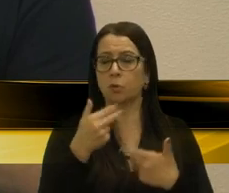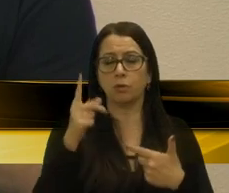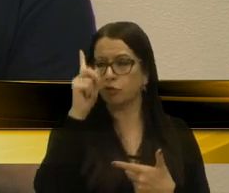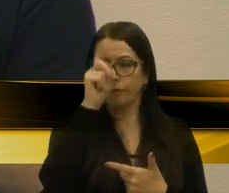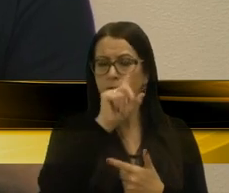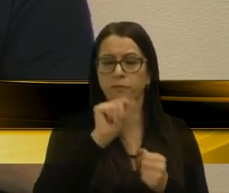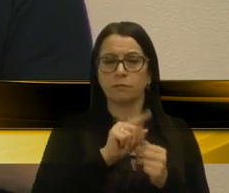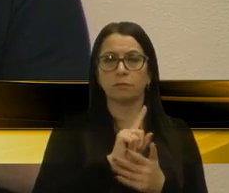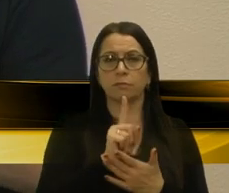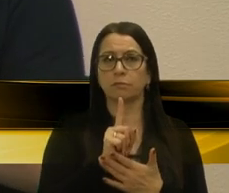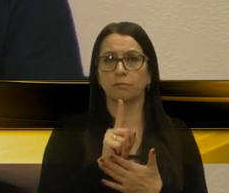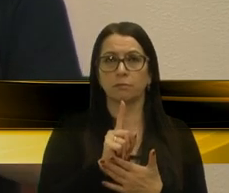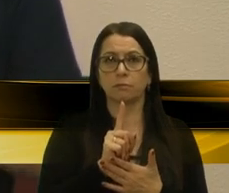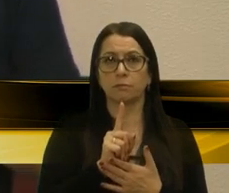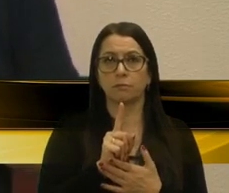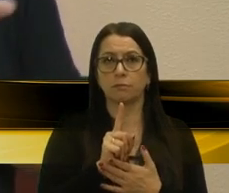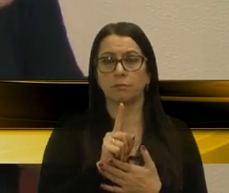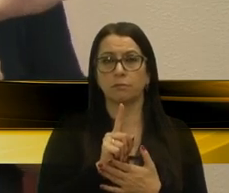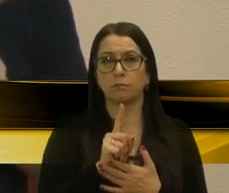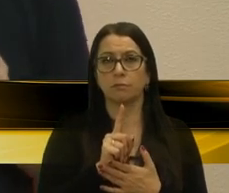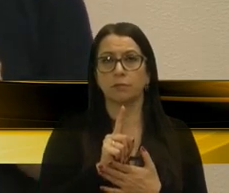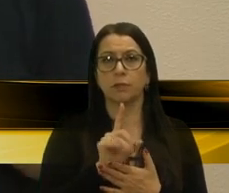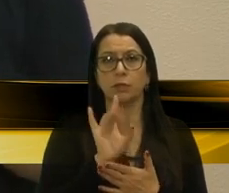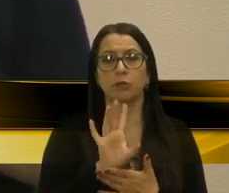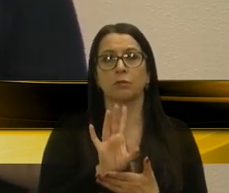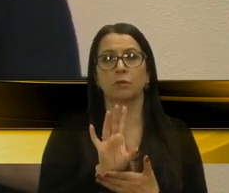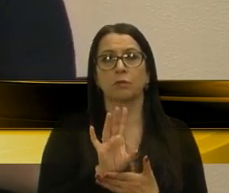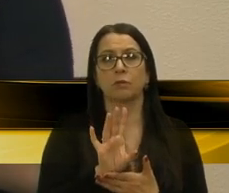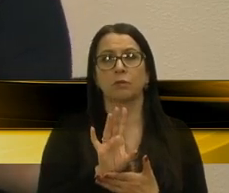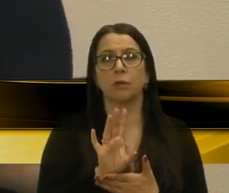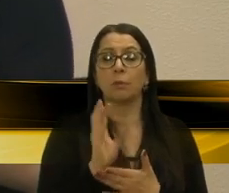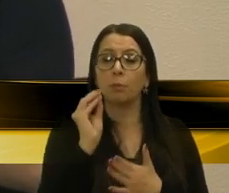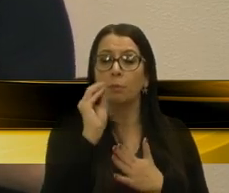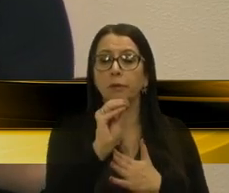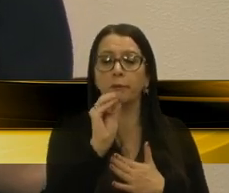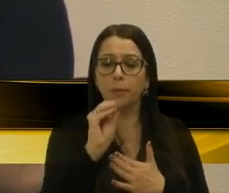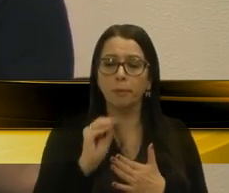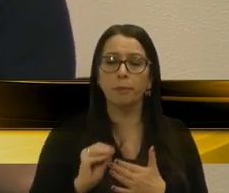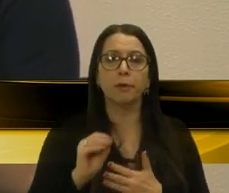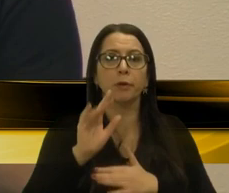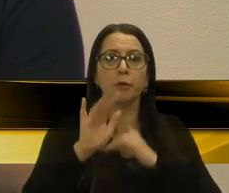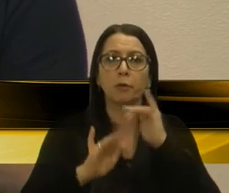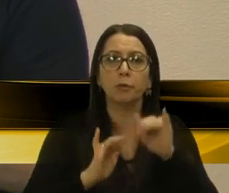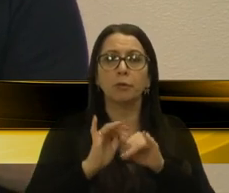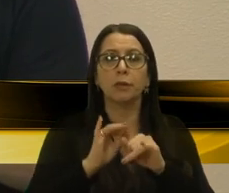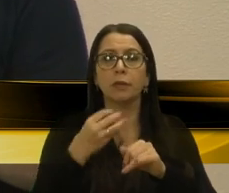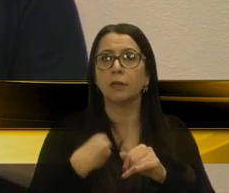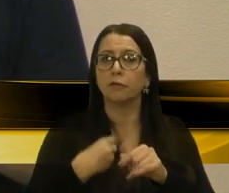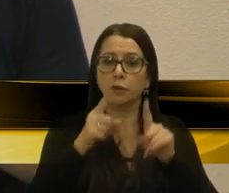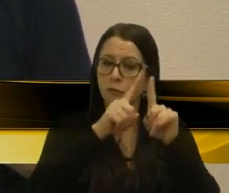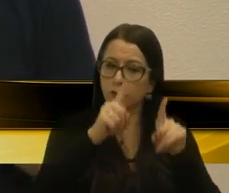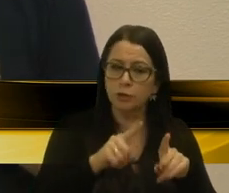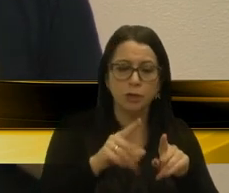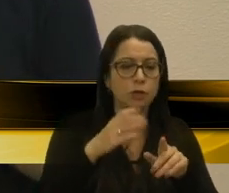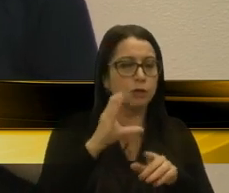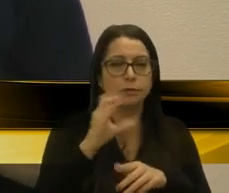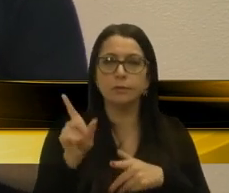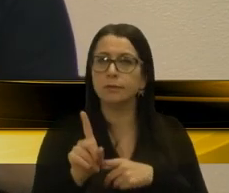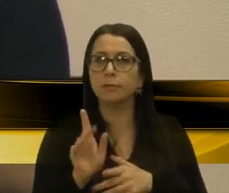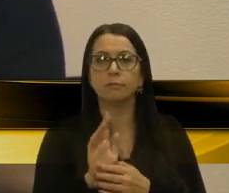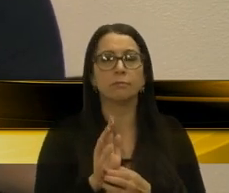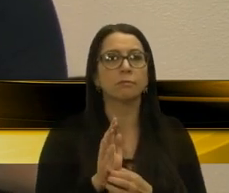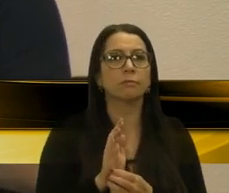de fazer. Não é uma coisa difícil de fazer. É só colocar ali qualquer alteração da vida funcional de qualquer servidor, cargo